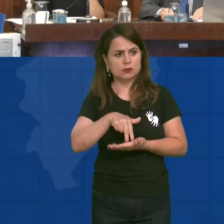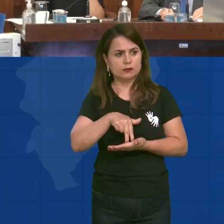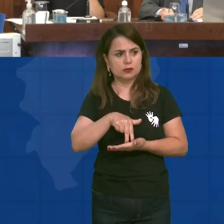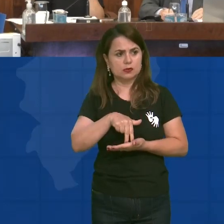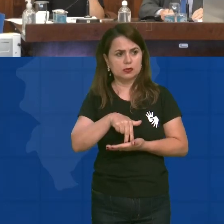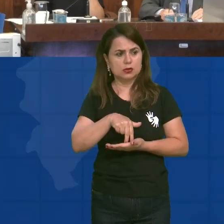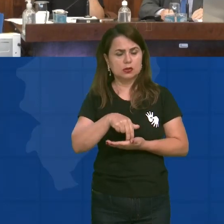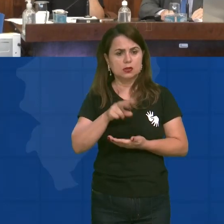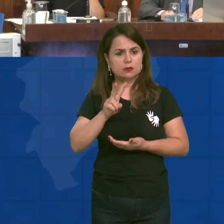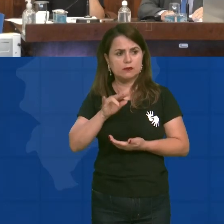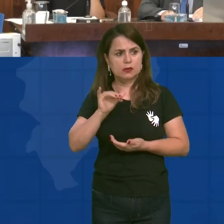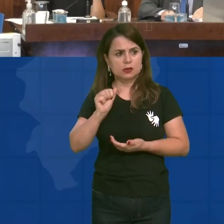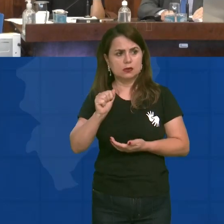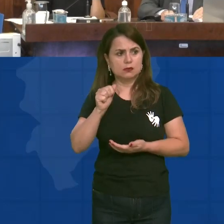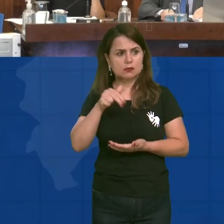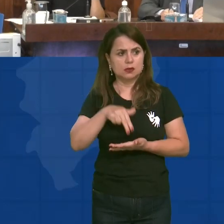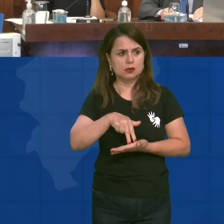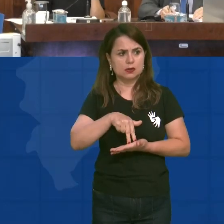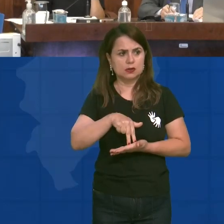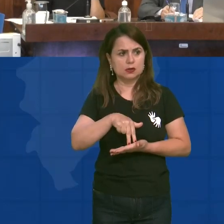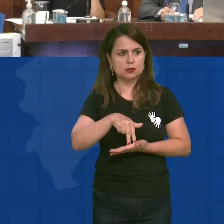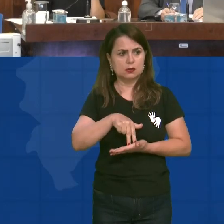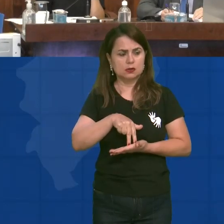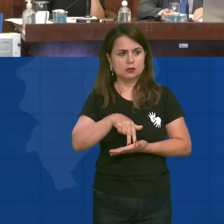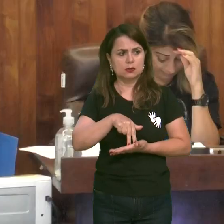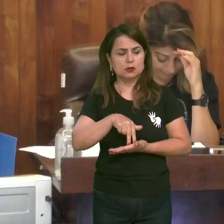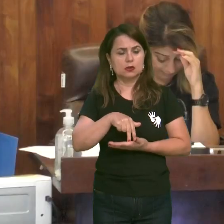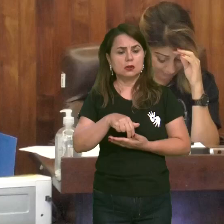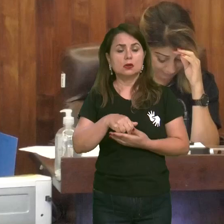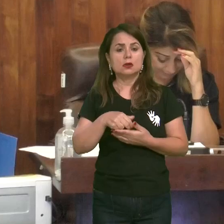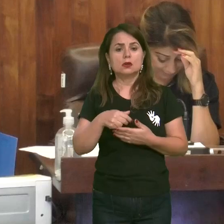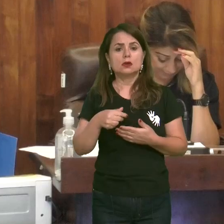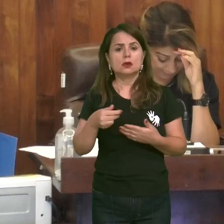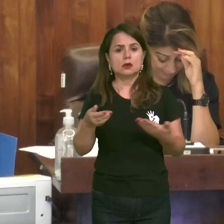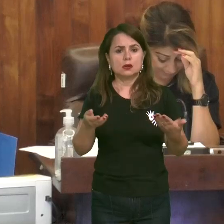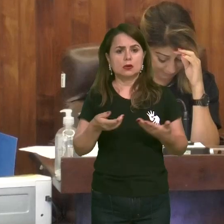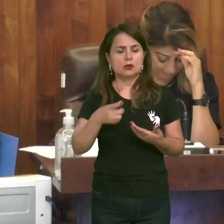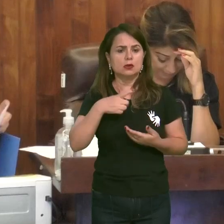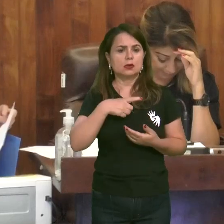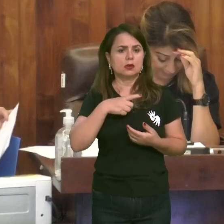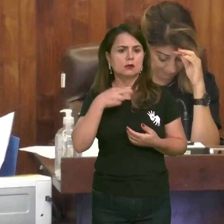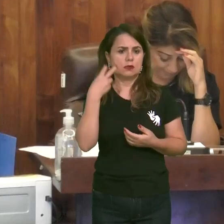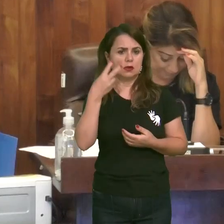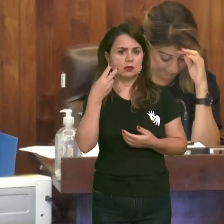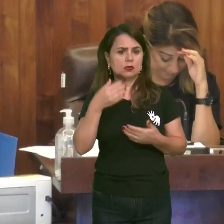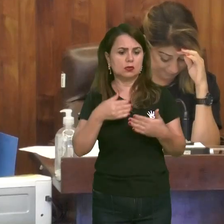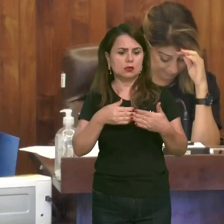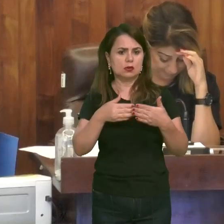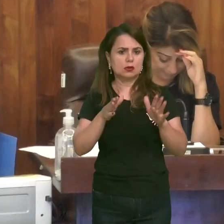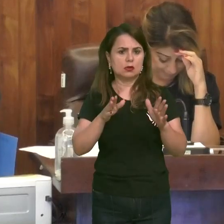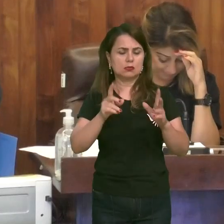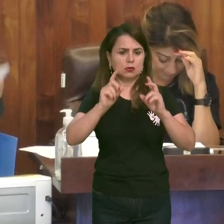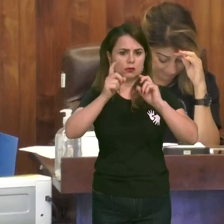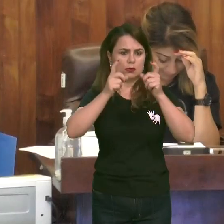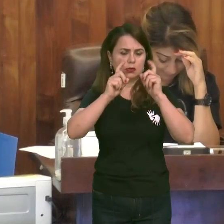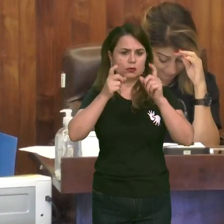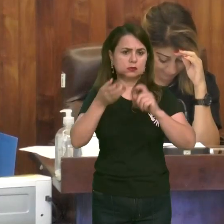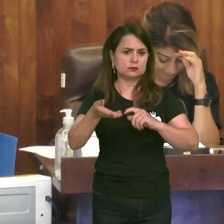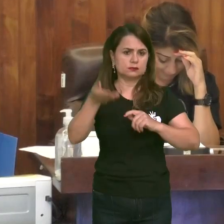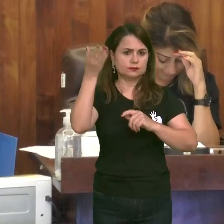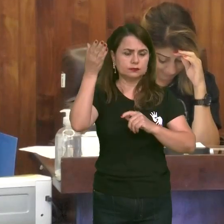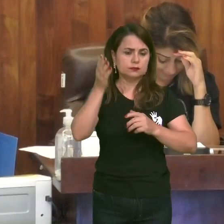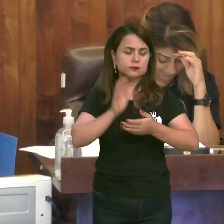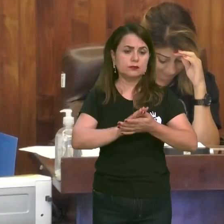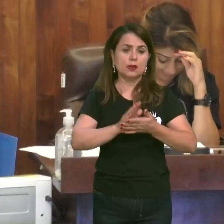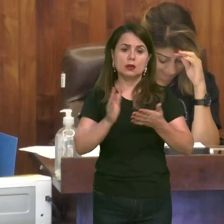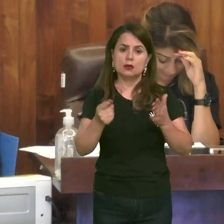vereadora Vânia Ramos havendo número regimental declara aberta a presença são extraordinária primeiro item da hora